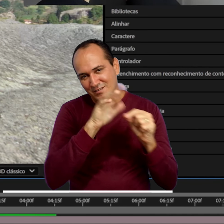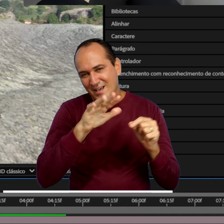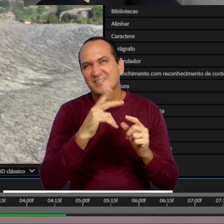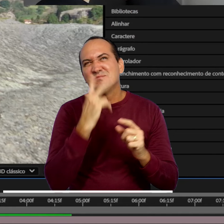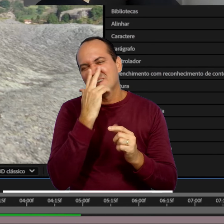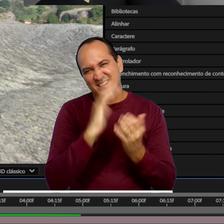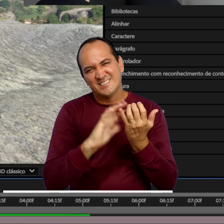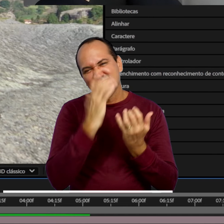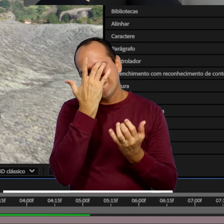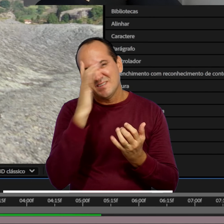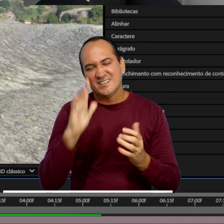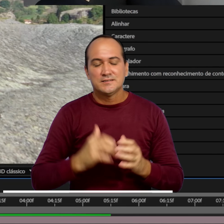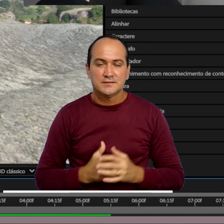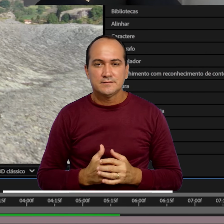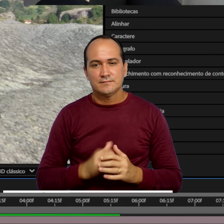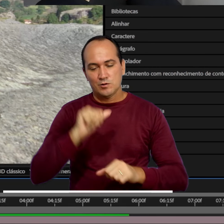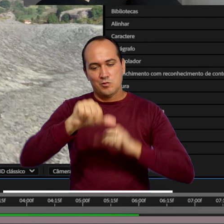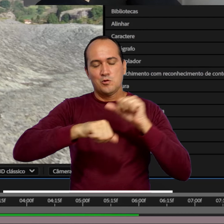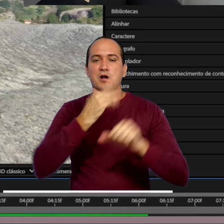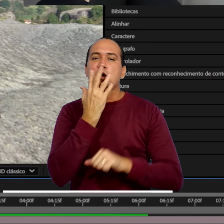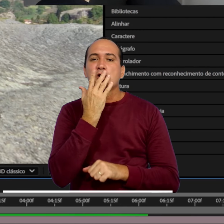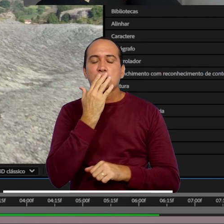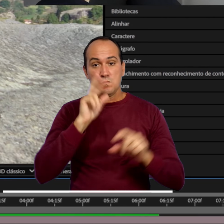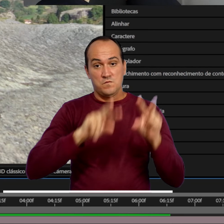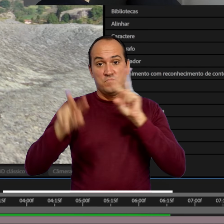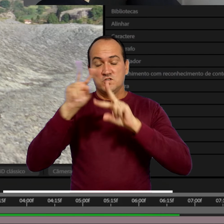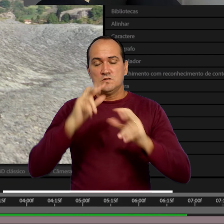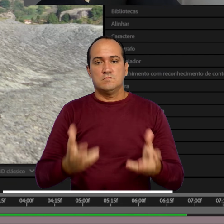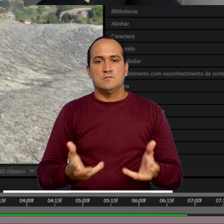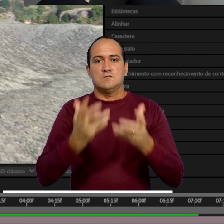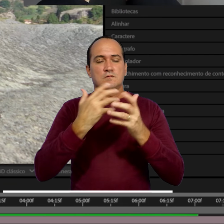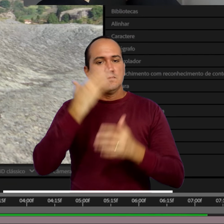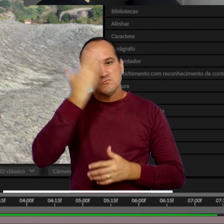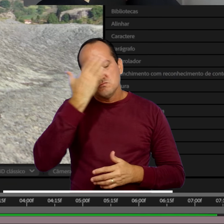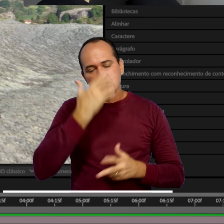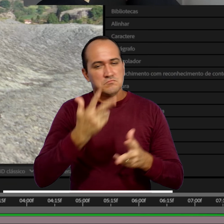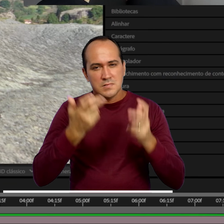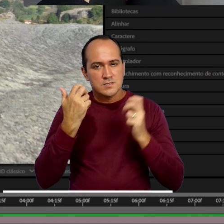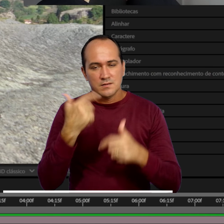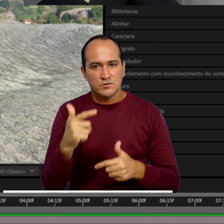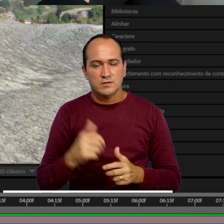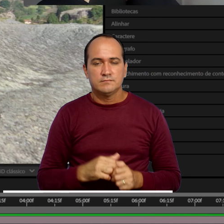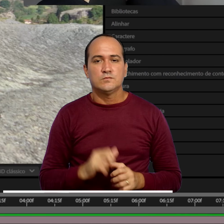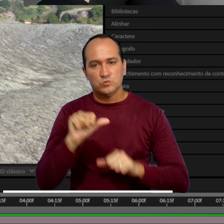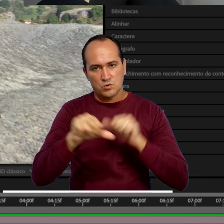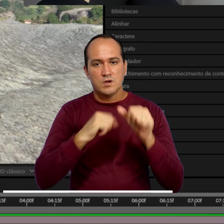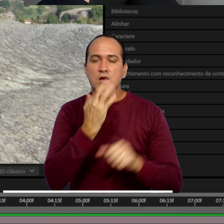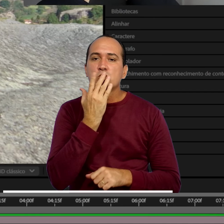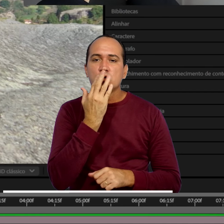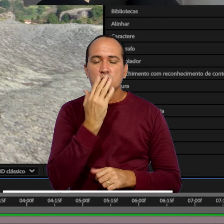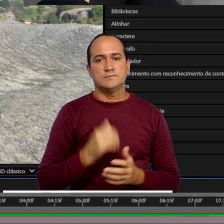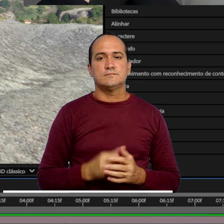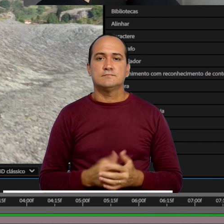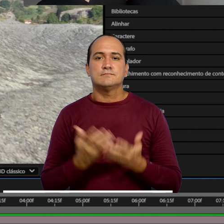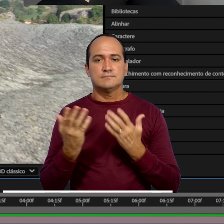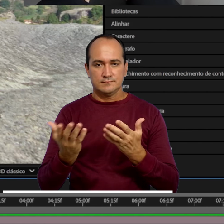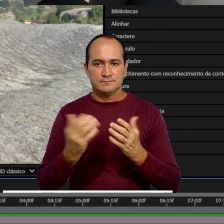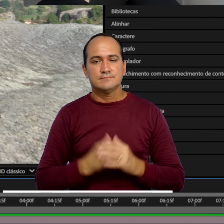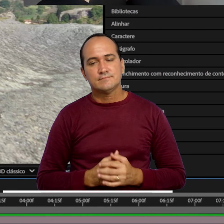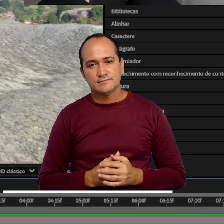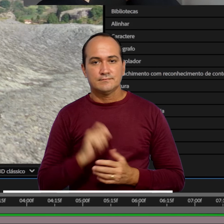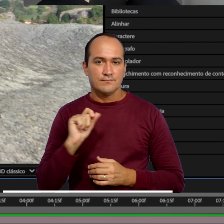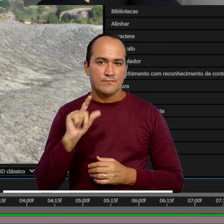aqui, certo? Vou voltar a selecionar aqui, vou até trocar a cor da máscara, né, para ficar mais visível, porque senão a gente não vai conseguir enxergar. Pronto,